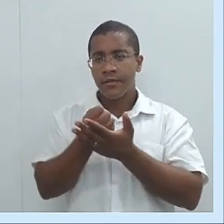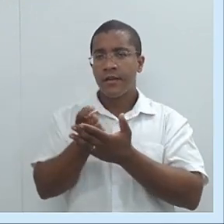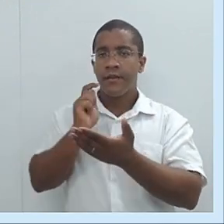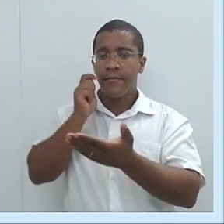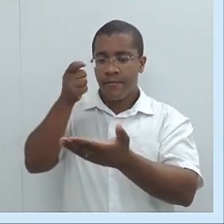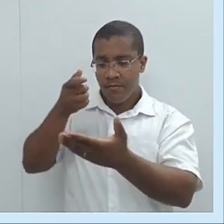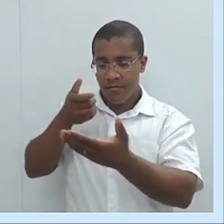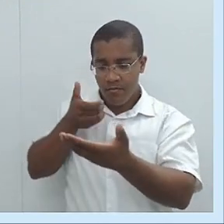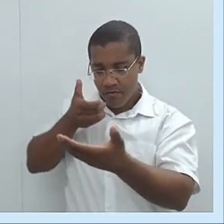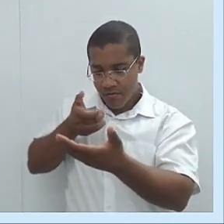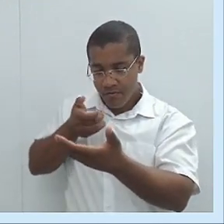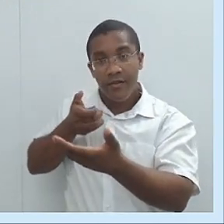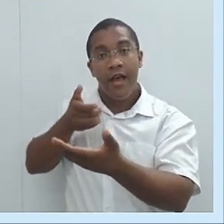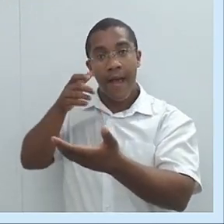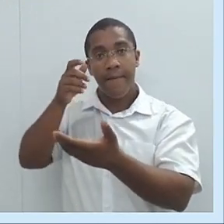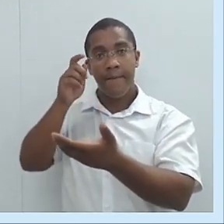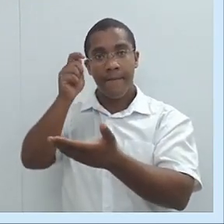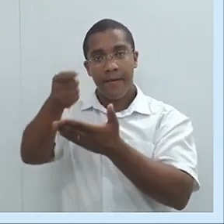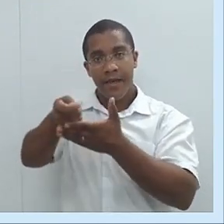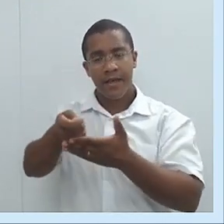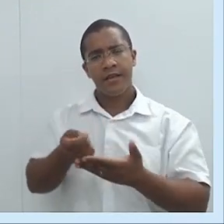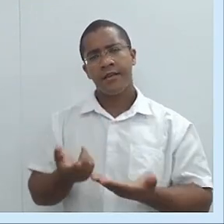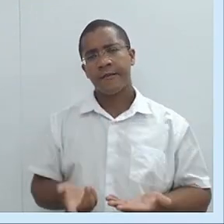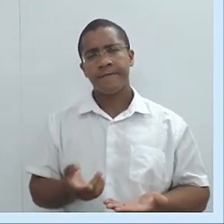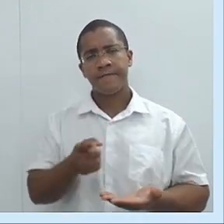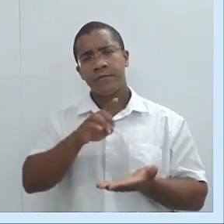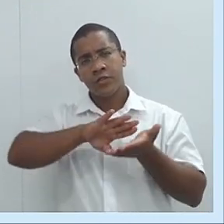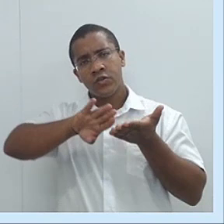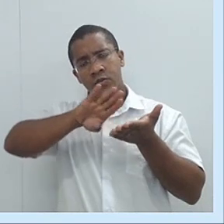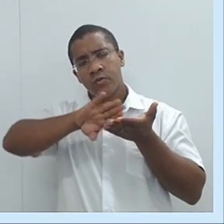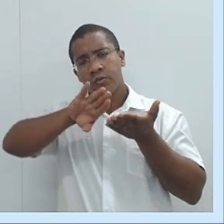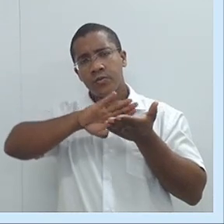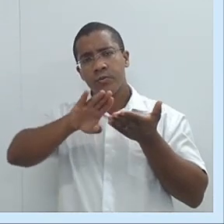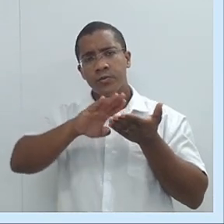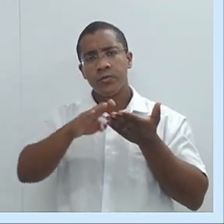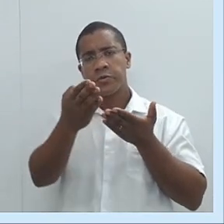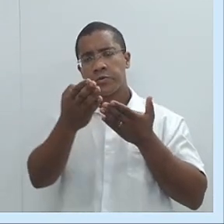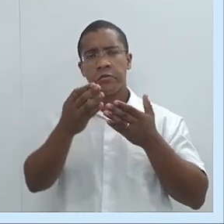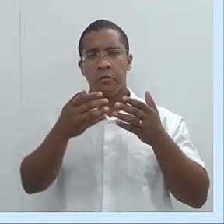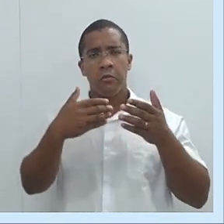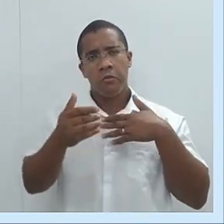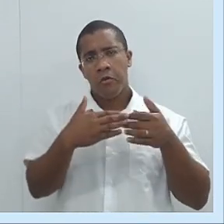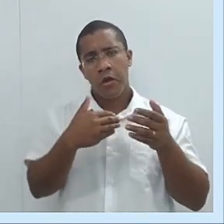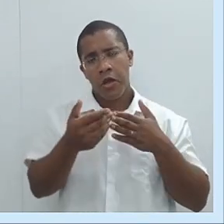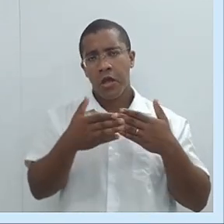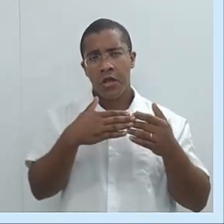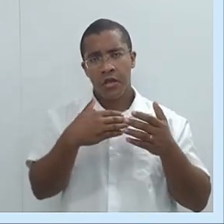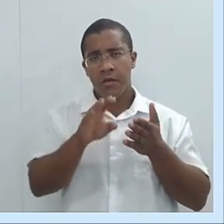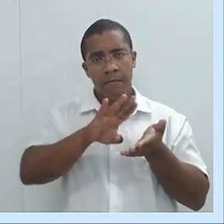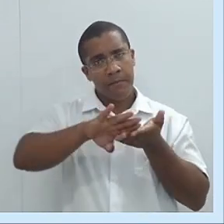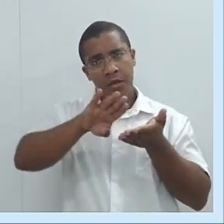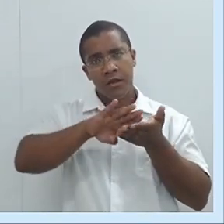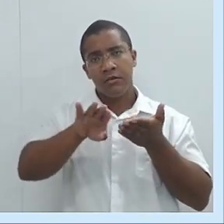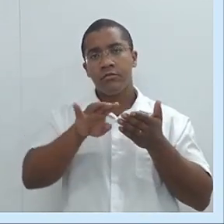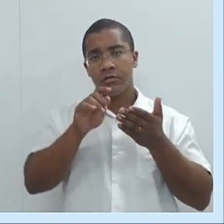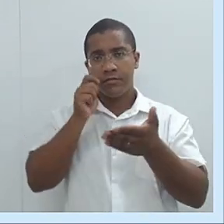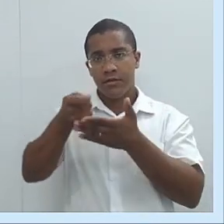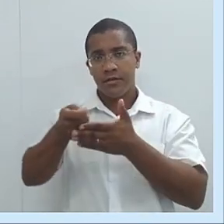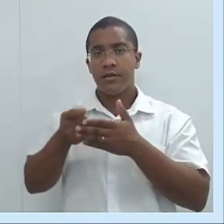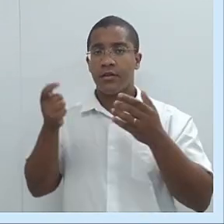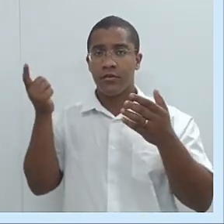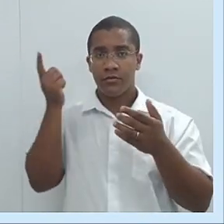conta do teu banco, né? Tipo, pode ser qualquer agência bancária